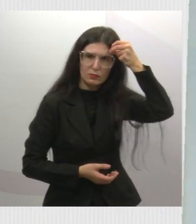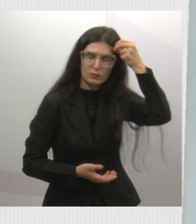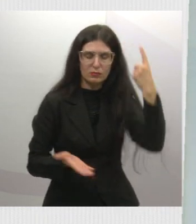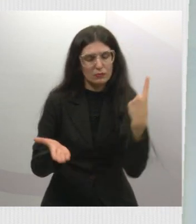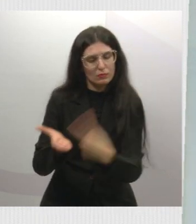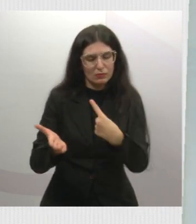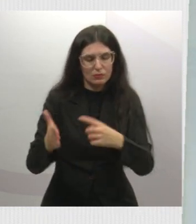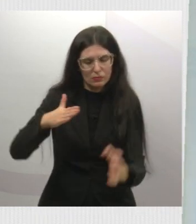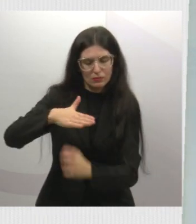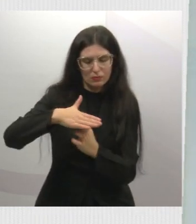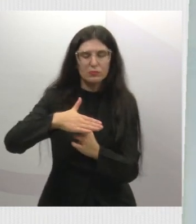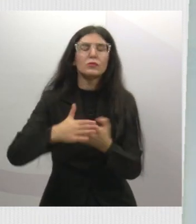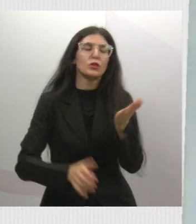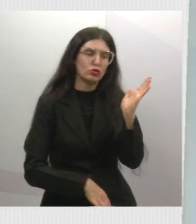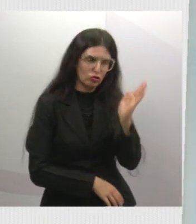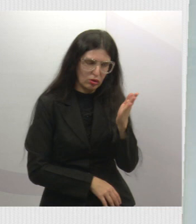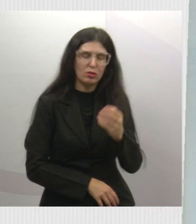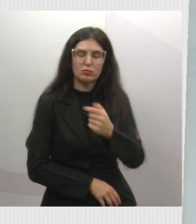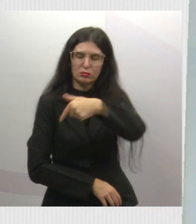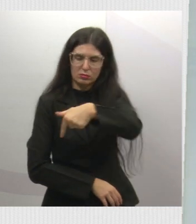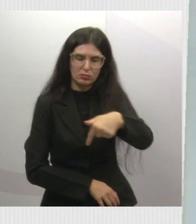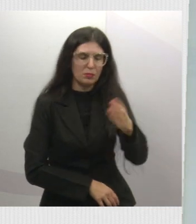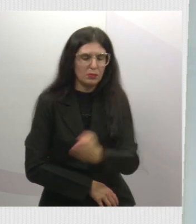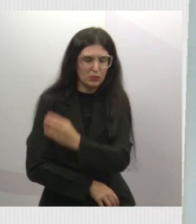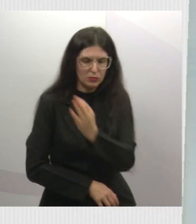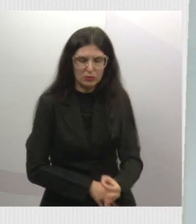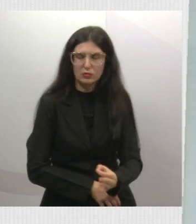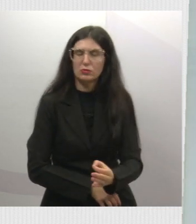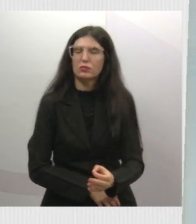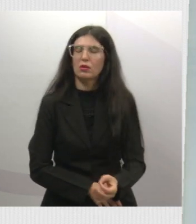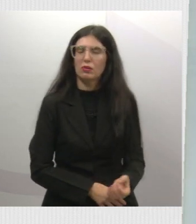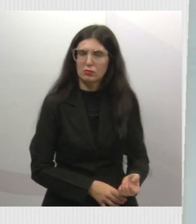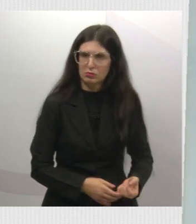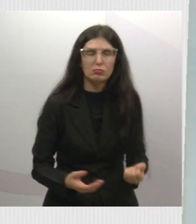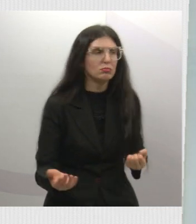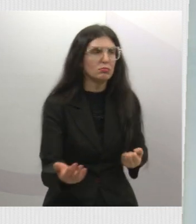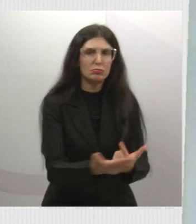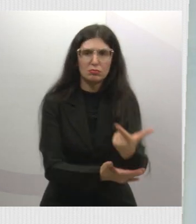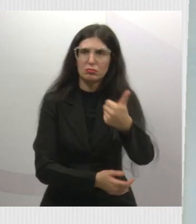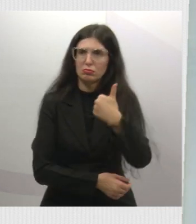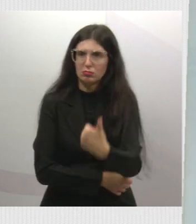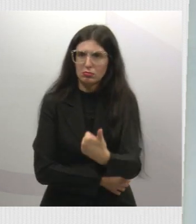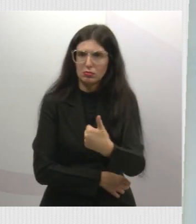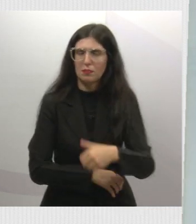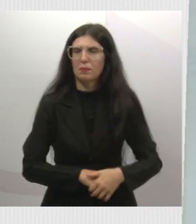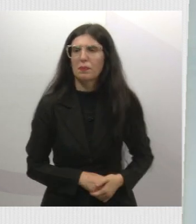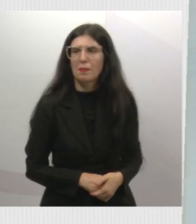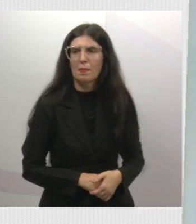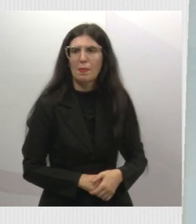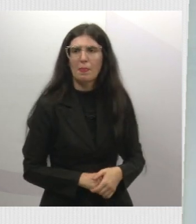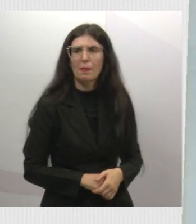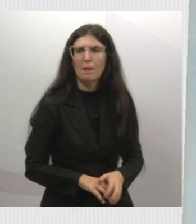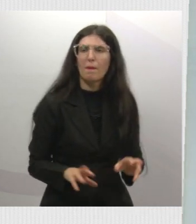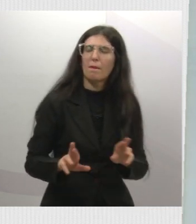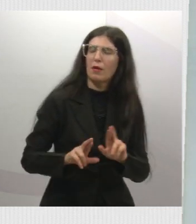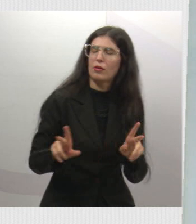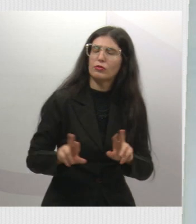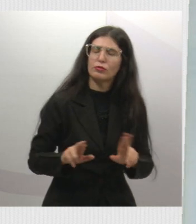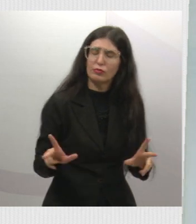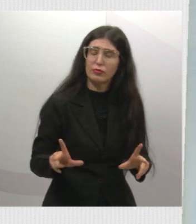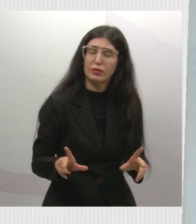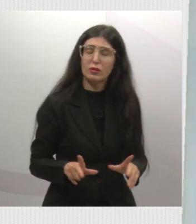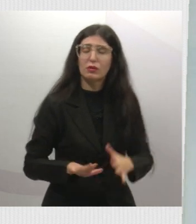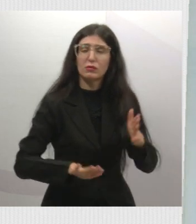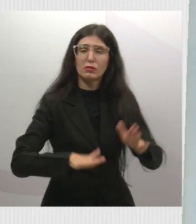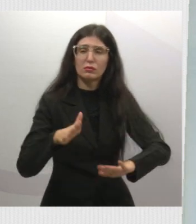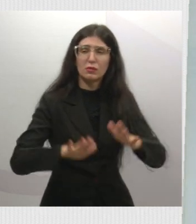recolhemos 77%. Grande diferença nesse número, ele requer com as aplicações financeiras que o Instituto